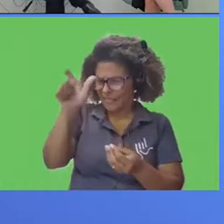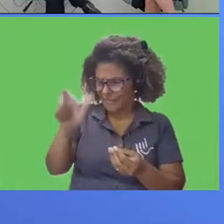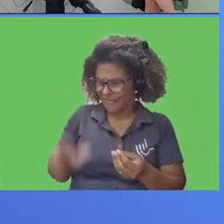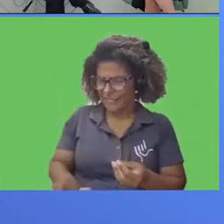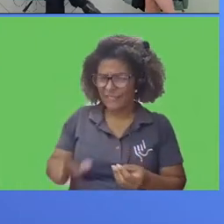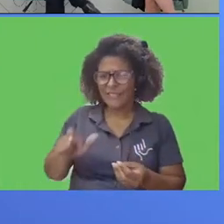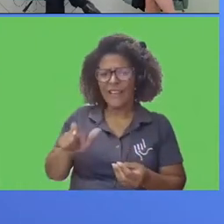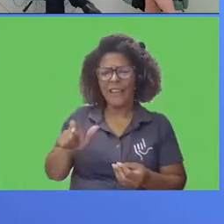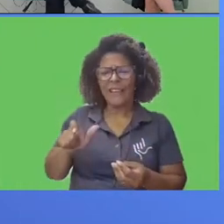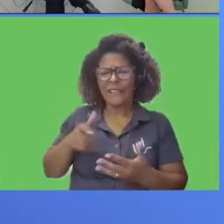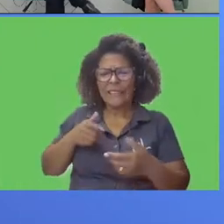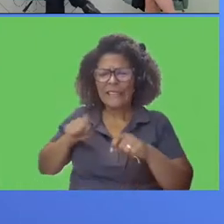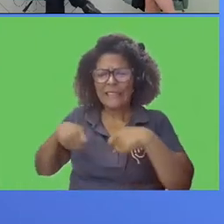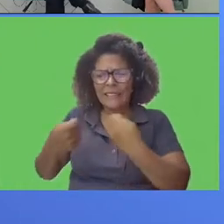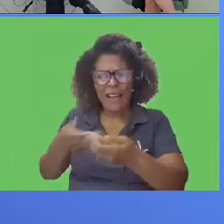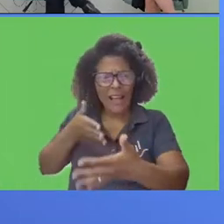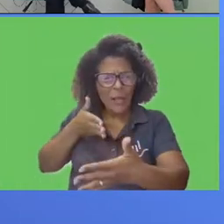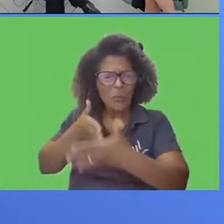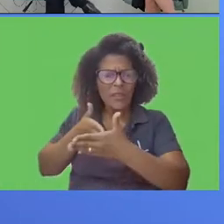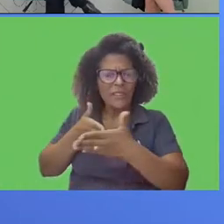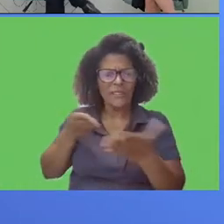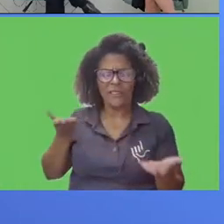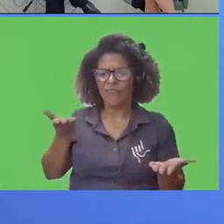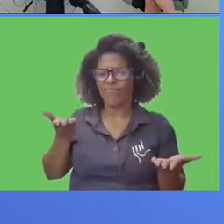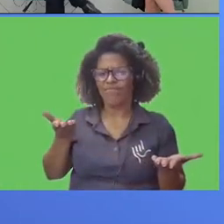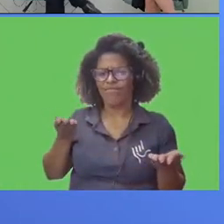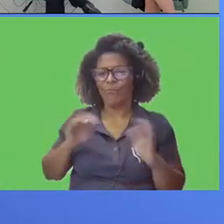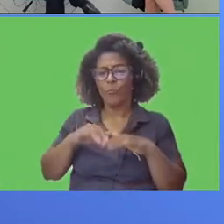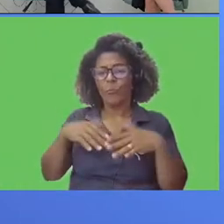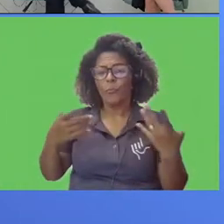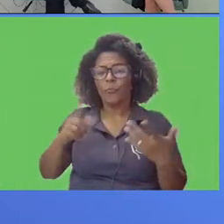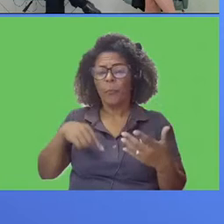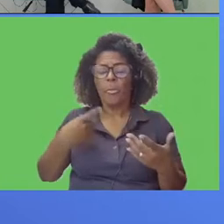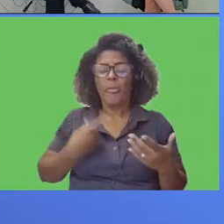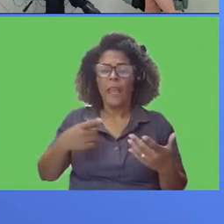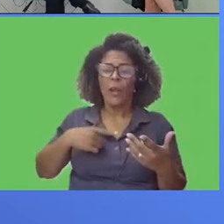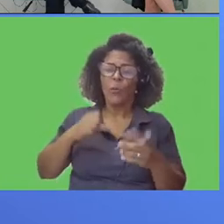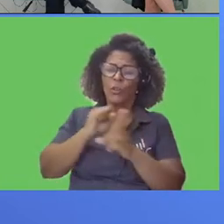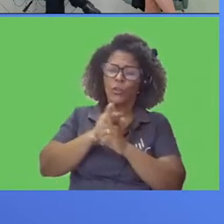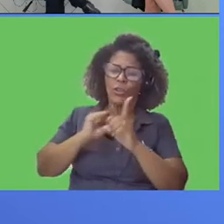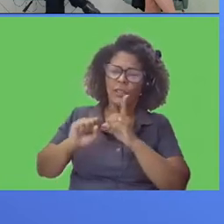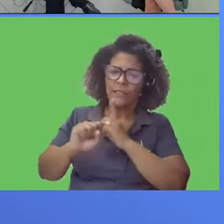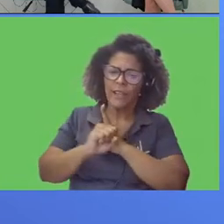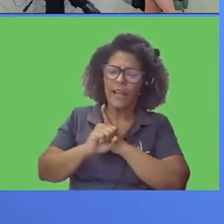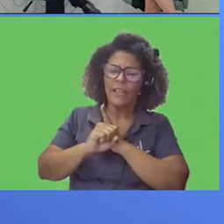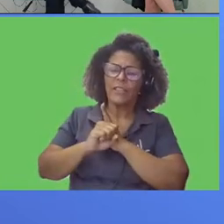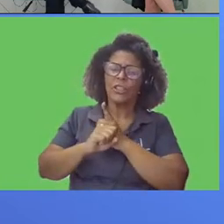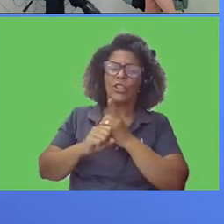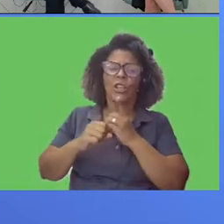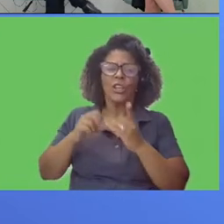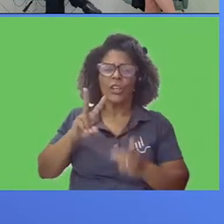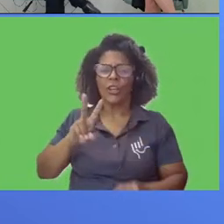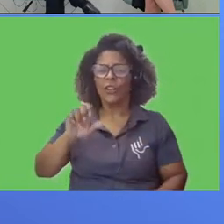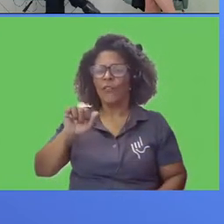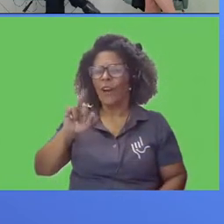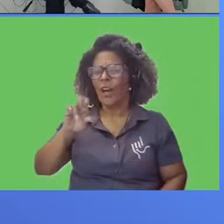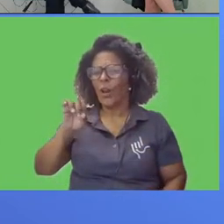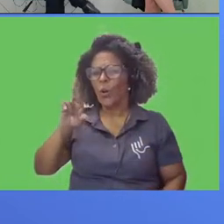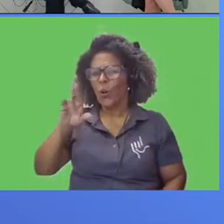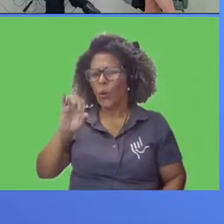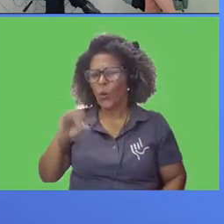humano, quando a gente tem uma sociedade e um conjunto de valores que são